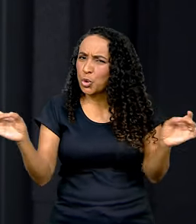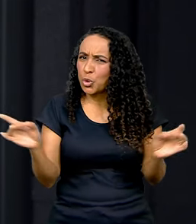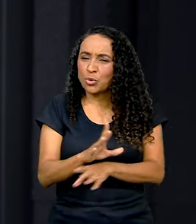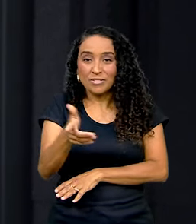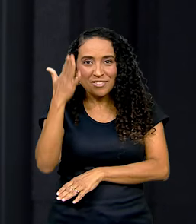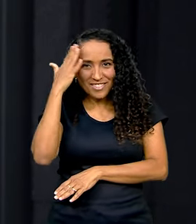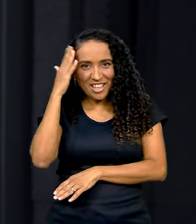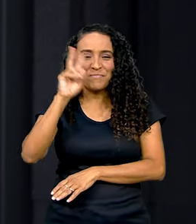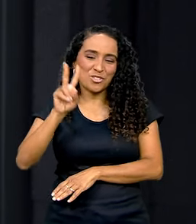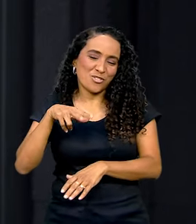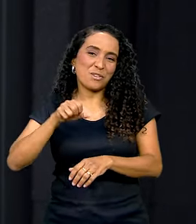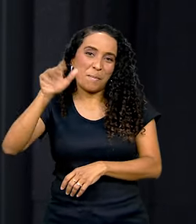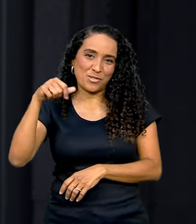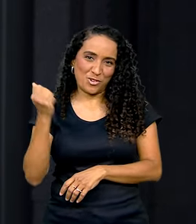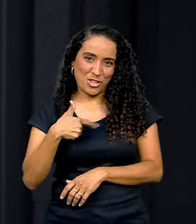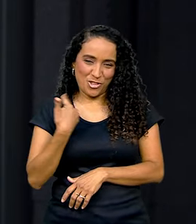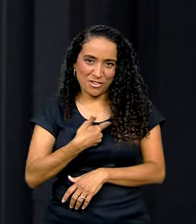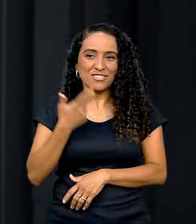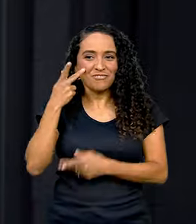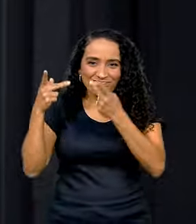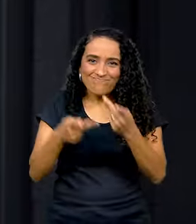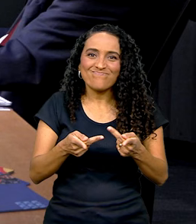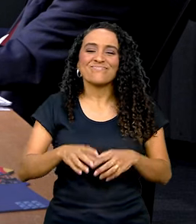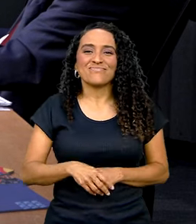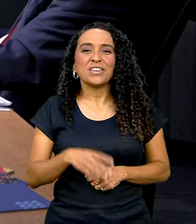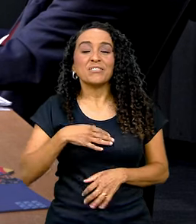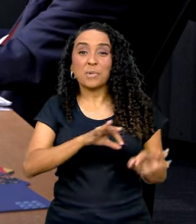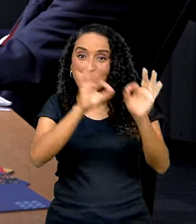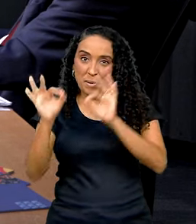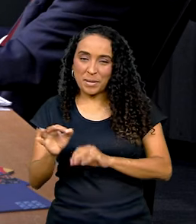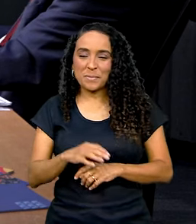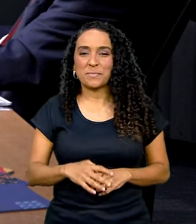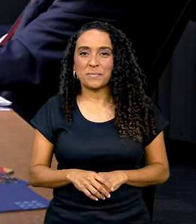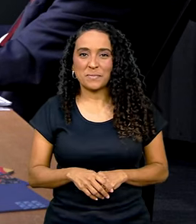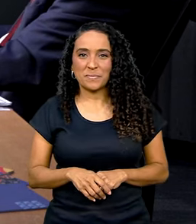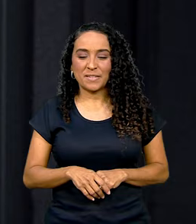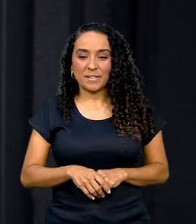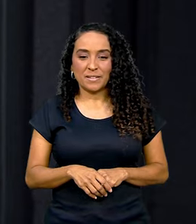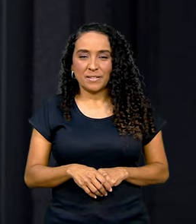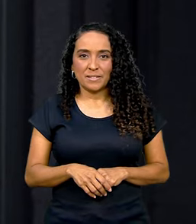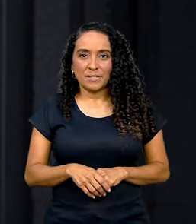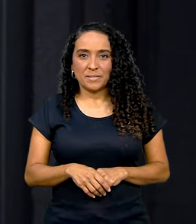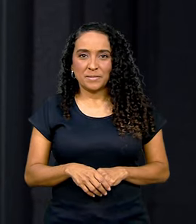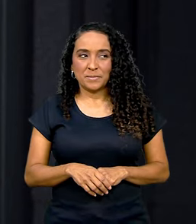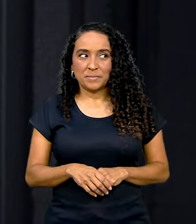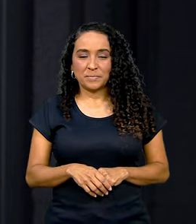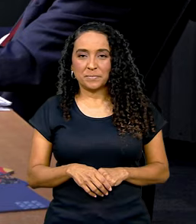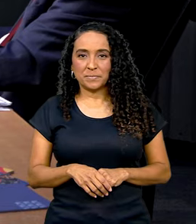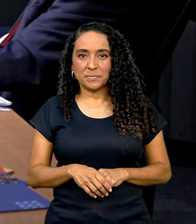a estrutura o senhor sabe dessa história mais do que a gente que o senhor esteve lá mas é uma maravilha viu vamos acompanhar no vídeo vamos